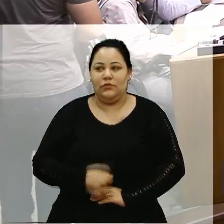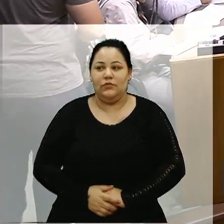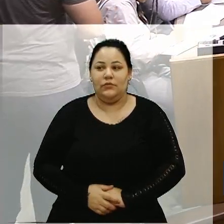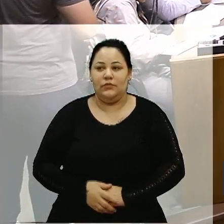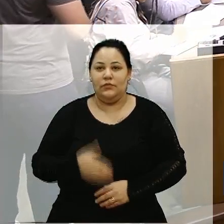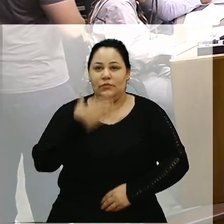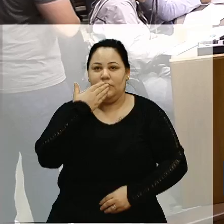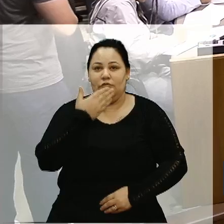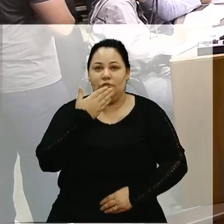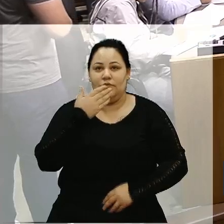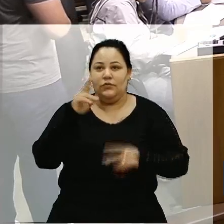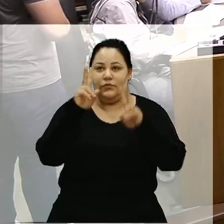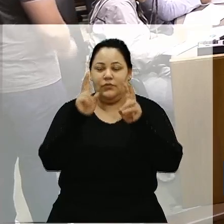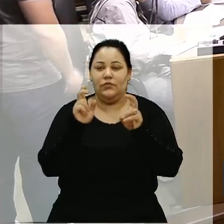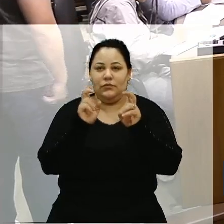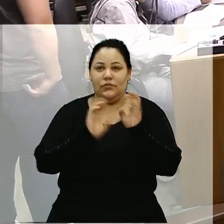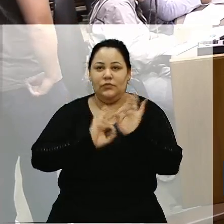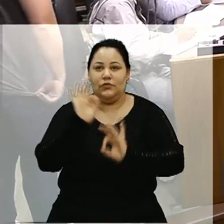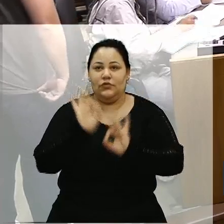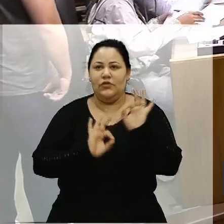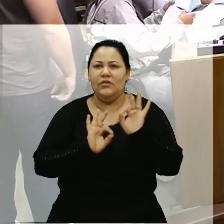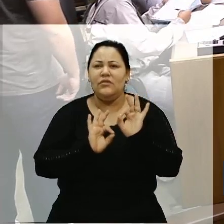do projeto legislativo